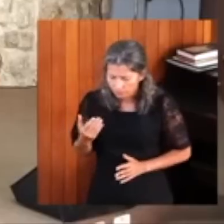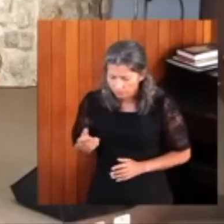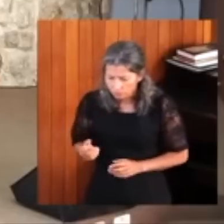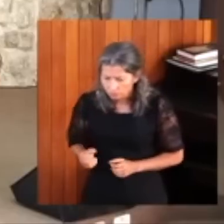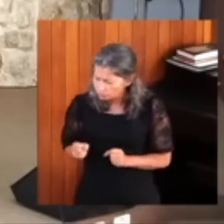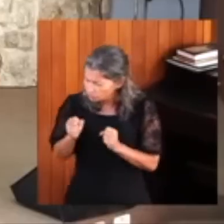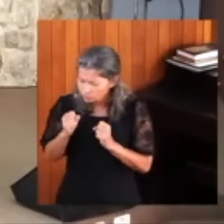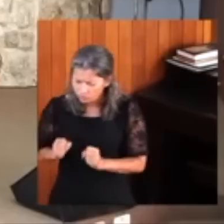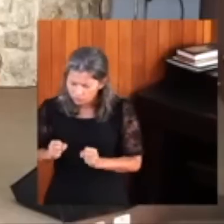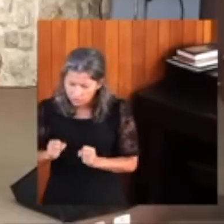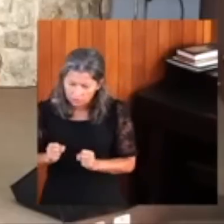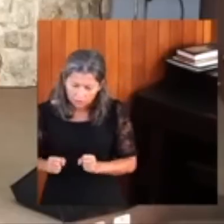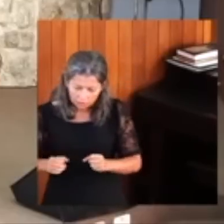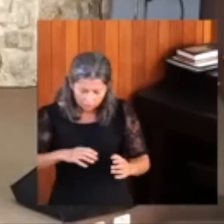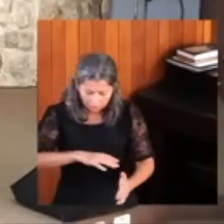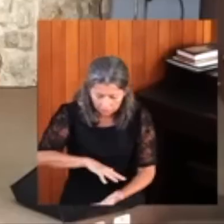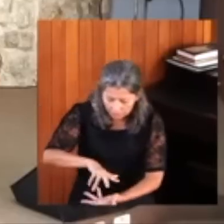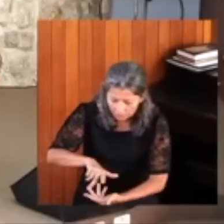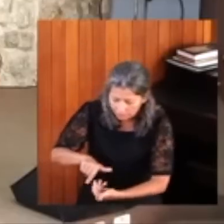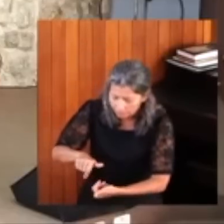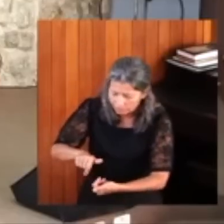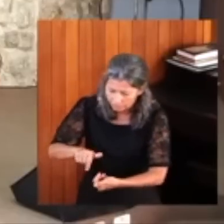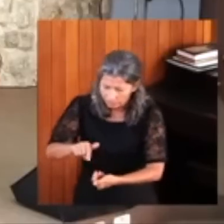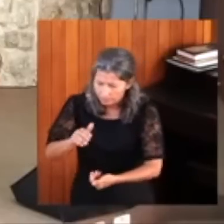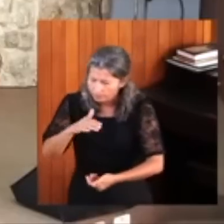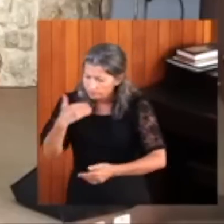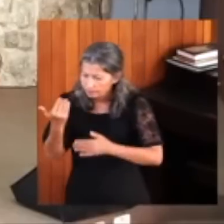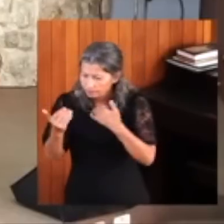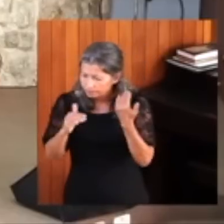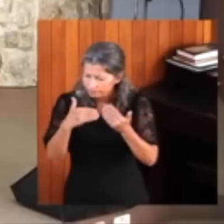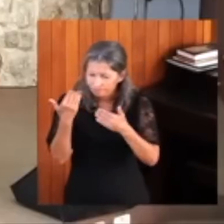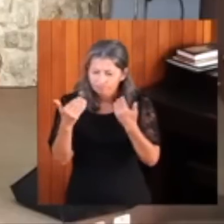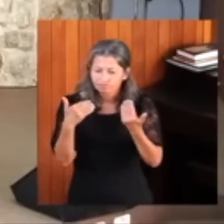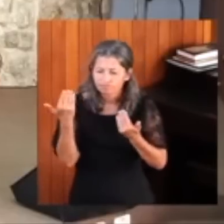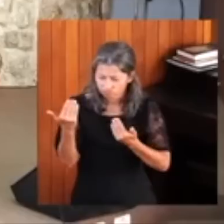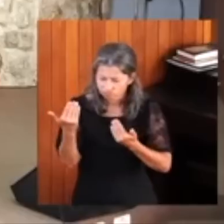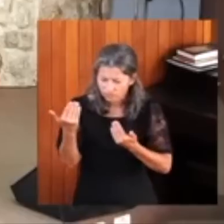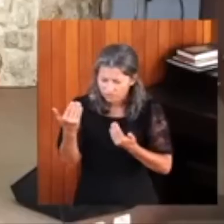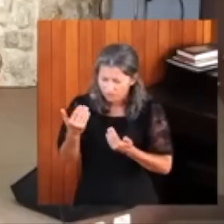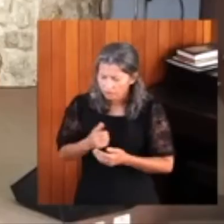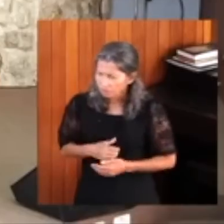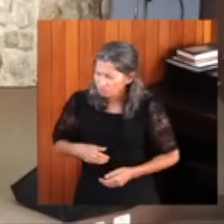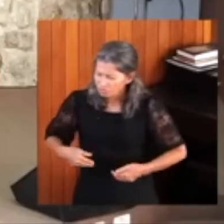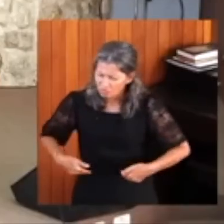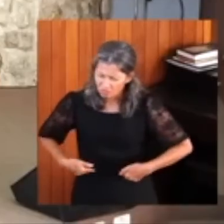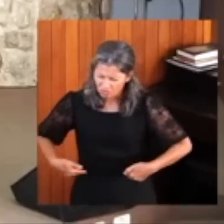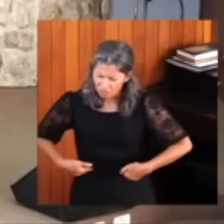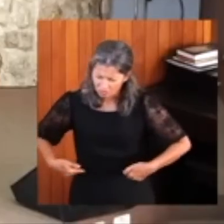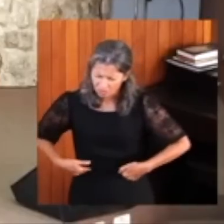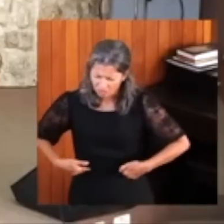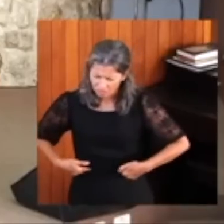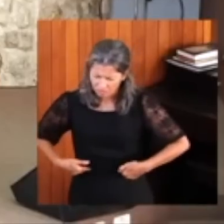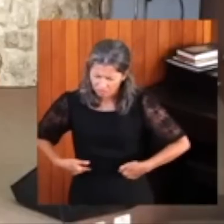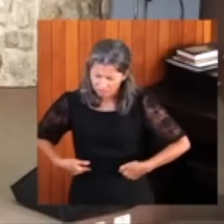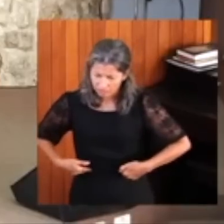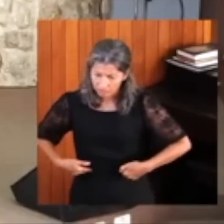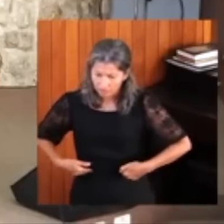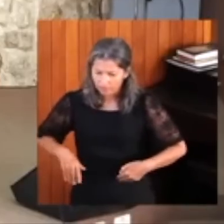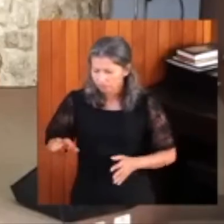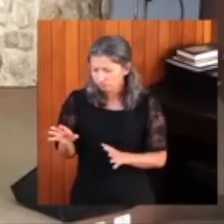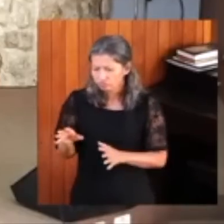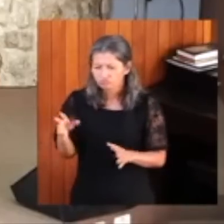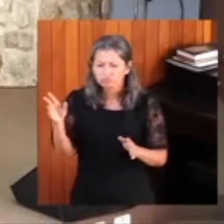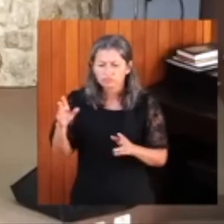espada, pela fome, com mortandade e por meio dos animais selvagens da terra. E paremos por aqui, antes de ir para o 5º